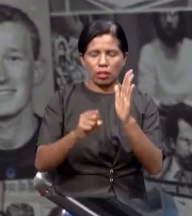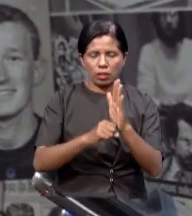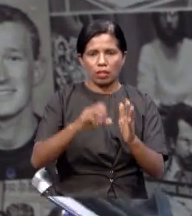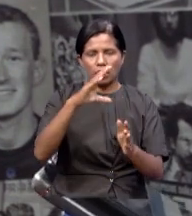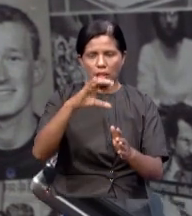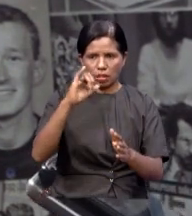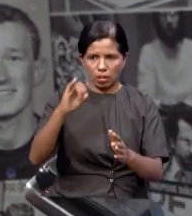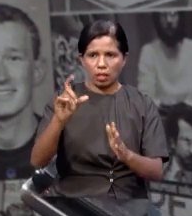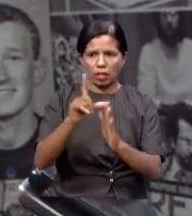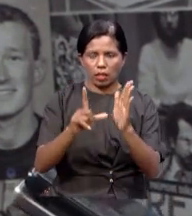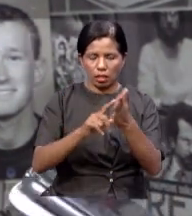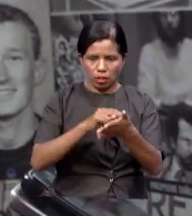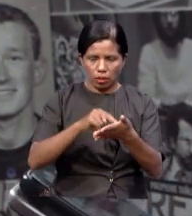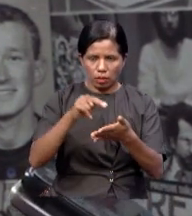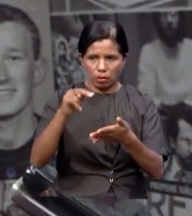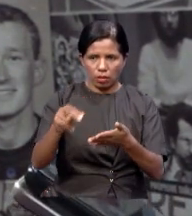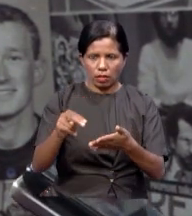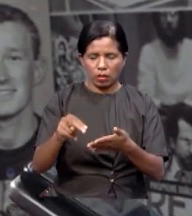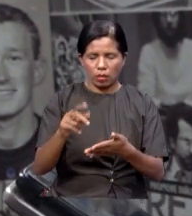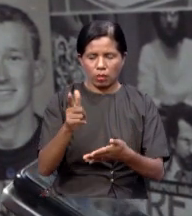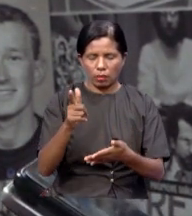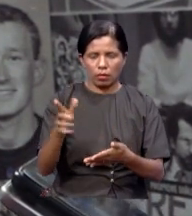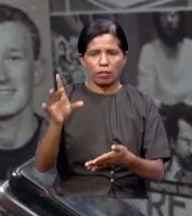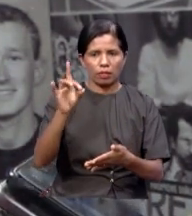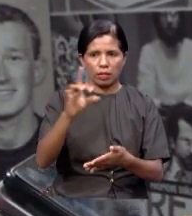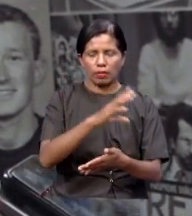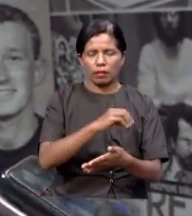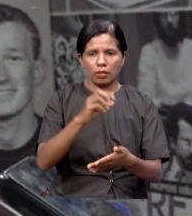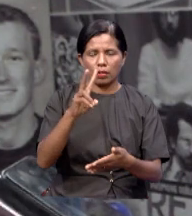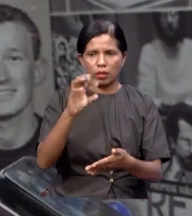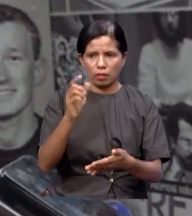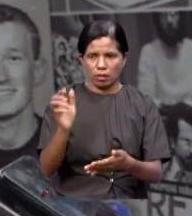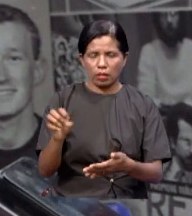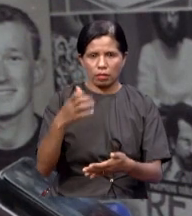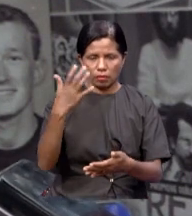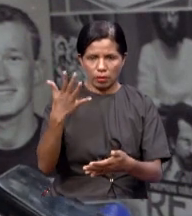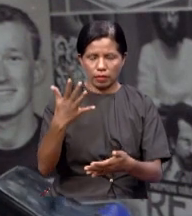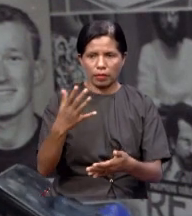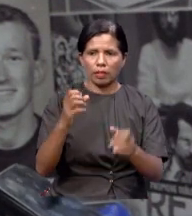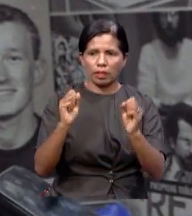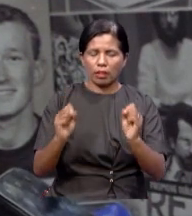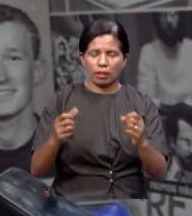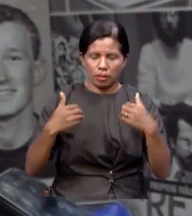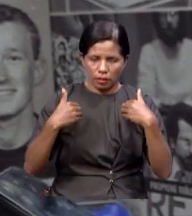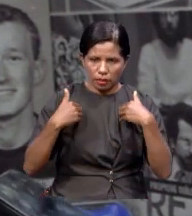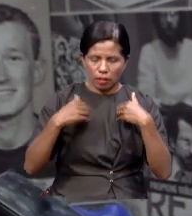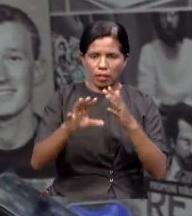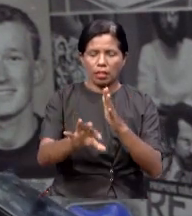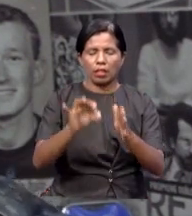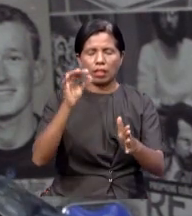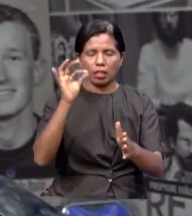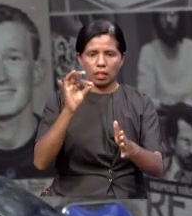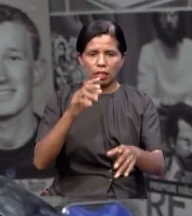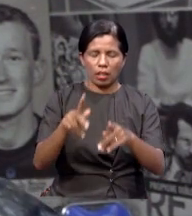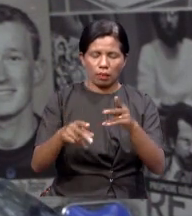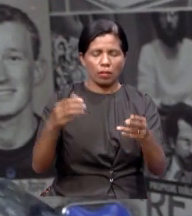Imprensa, de decreto-lei número 25/2015, a tu a nomeação foi uma a tu